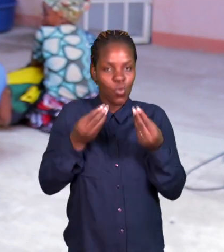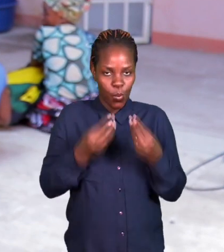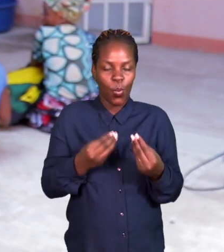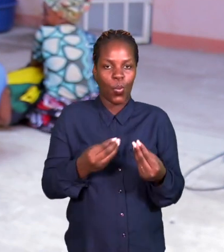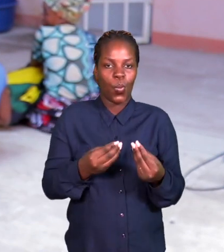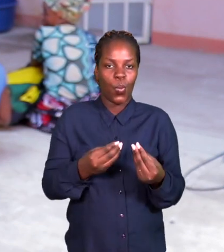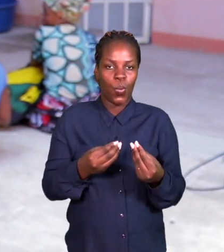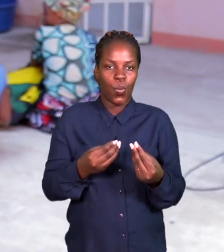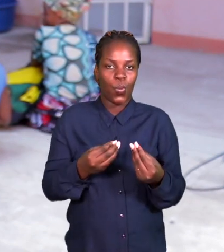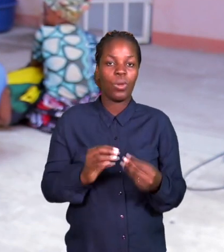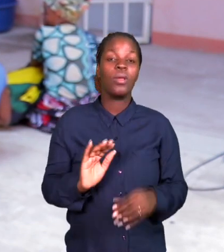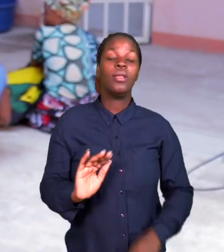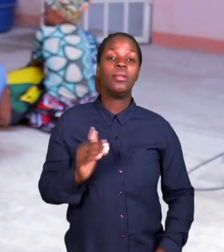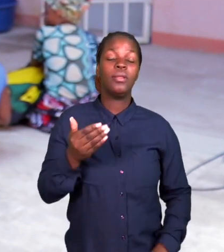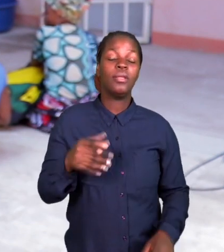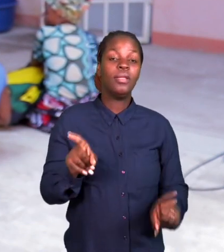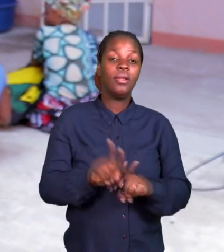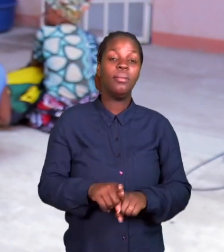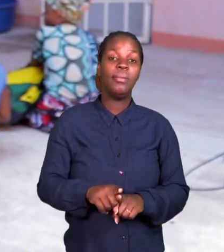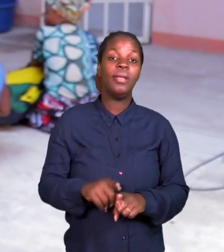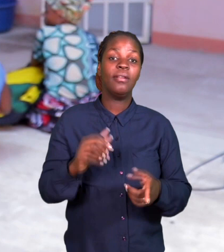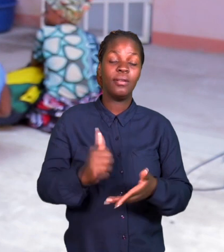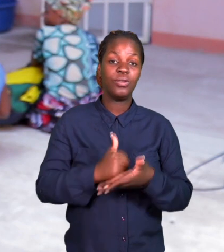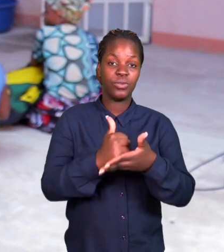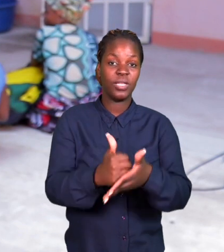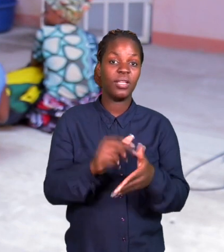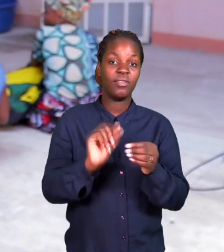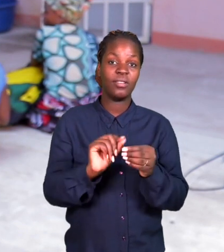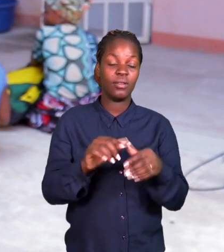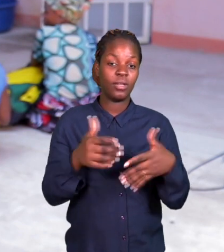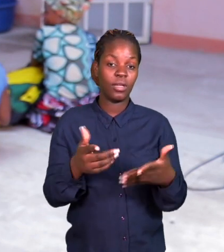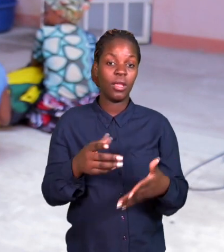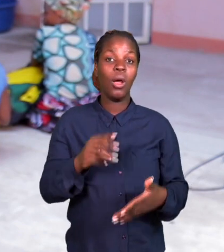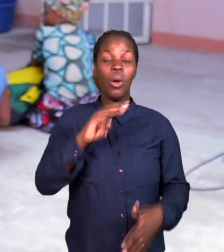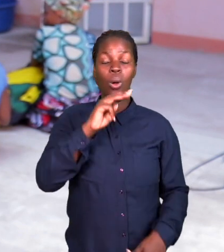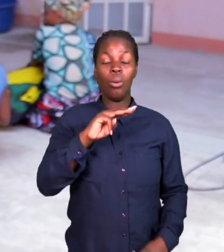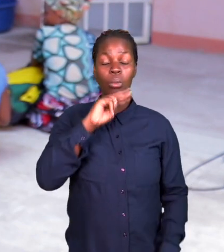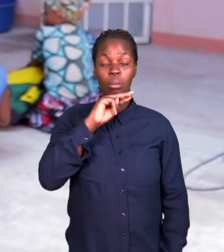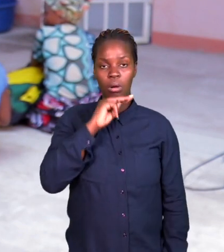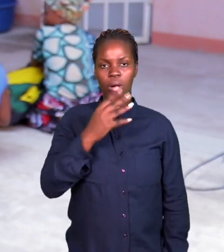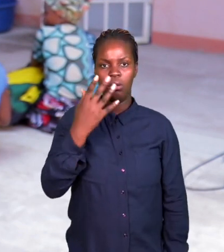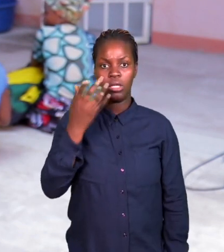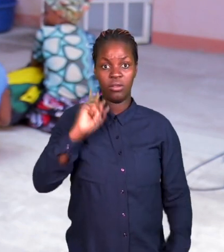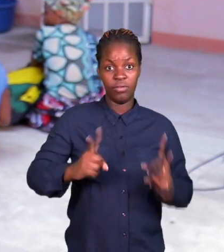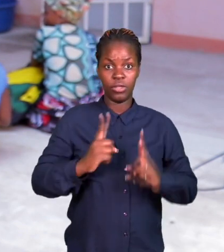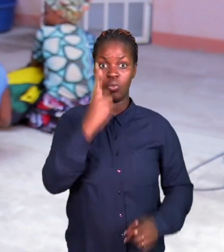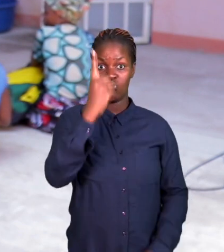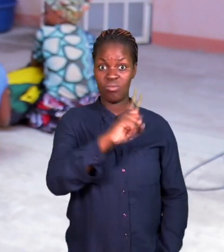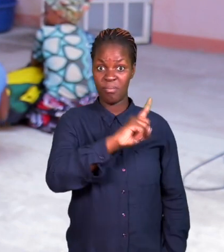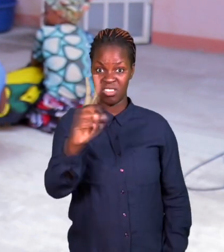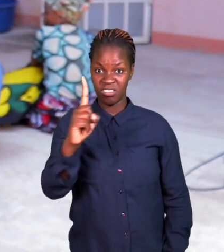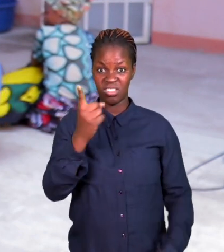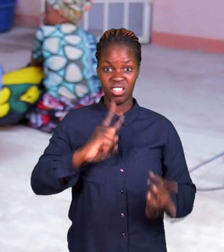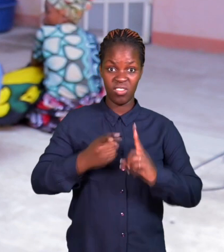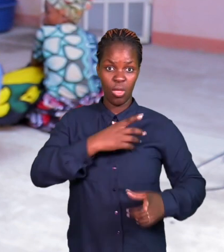ensinar como deve pegar o bebê no processo de amamentação. E também porque isso irá contribuir, porque uma